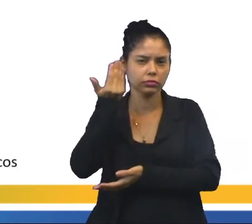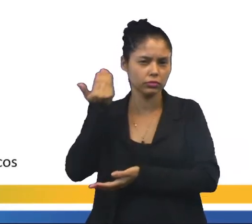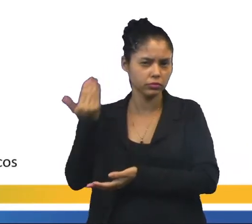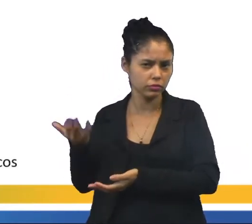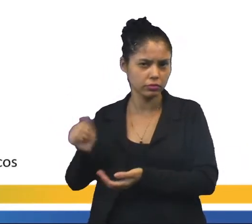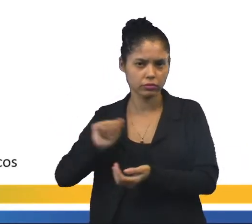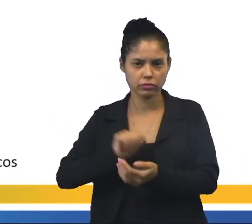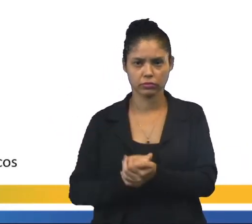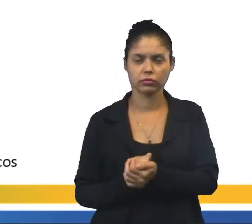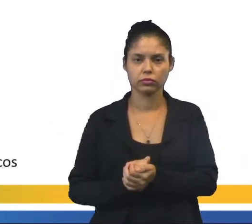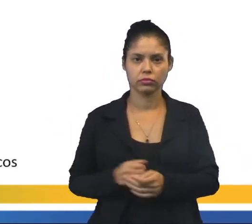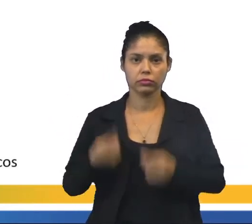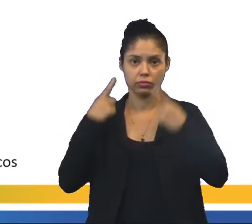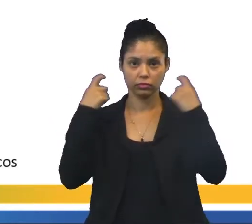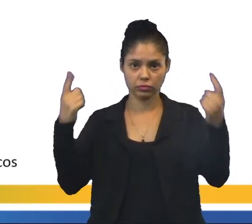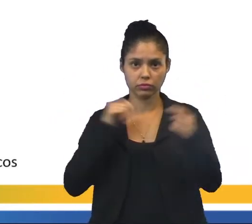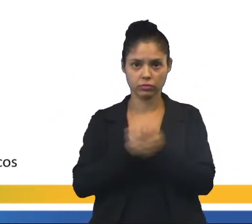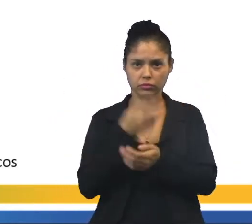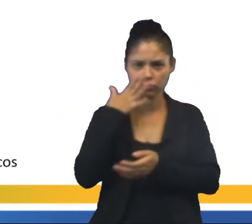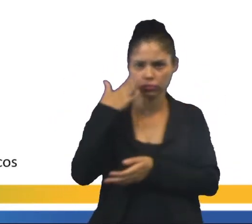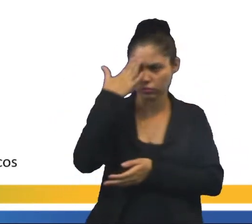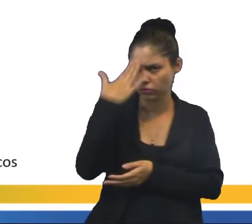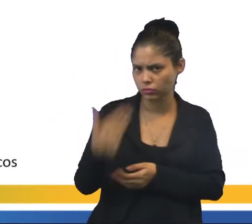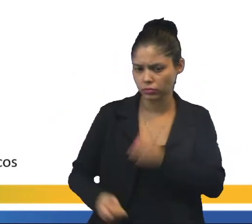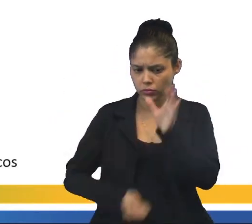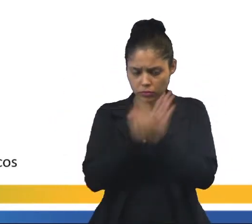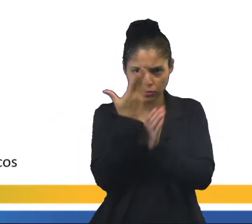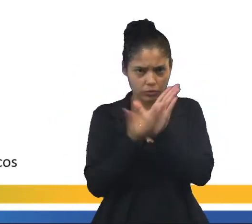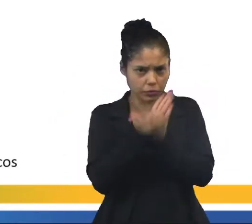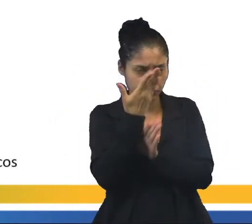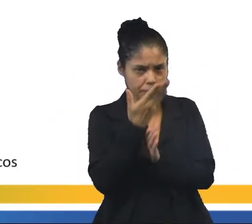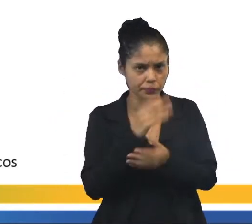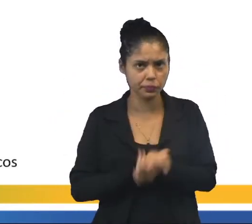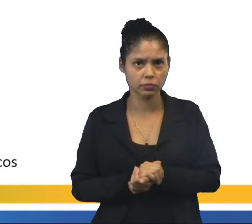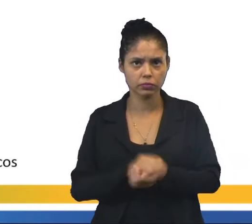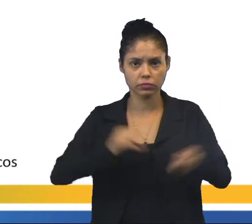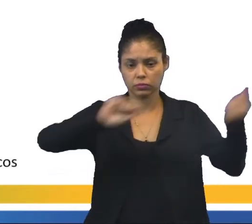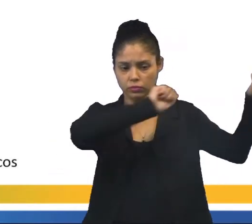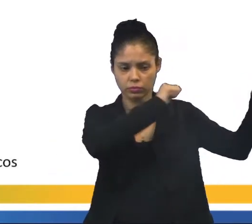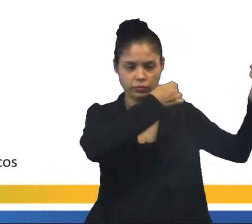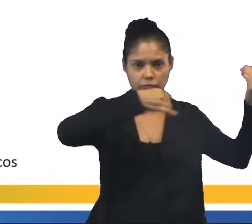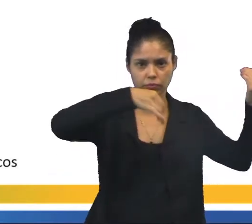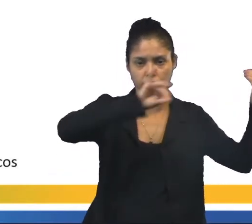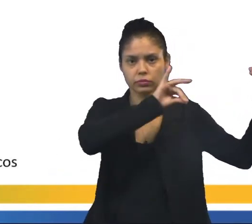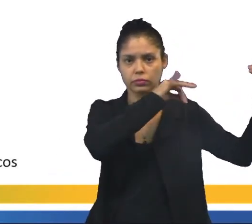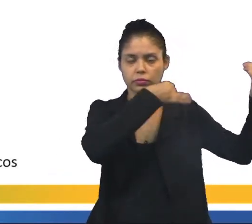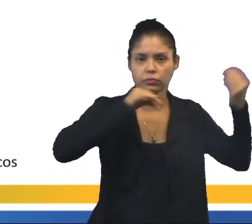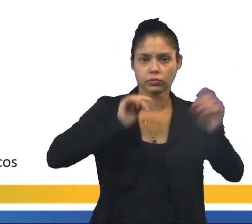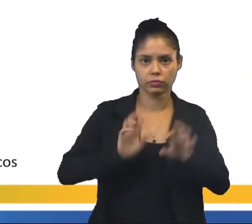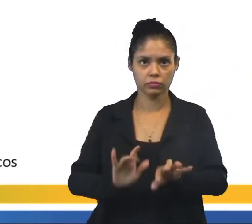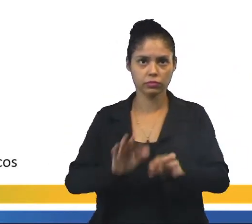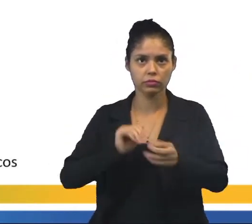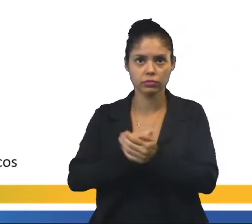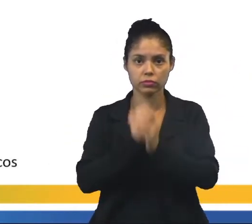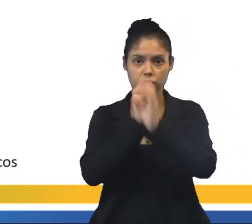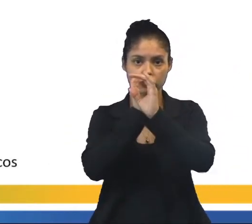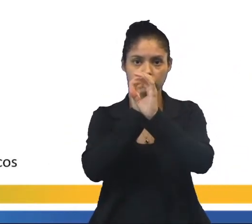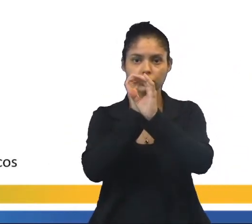é a propriedade do som que permite distinguir a origem, timbre do violino, piano, flauta, etc. Então, quando